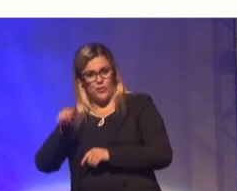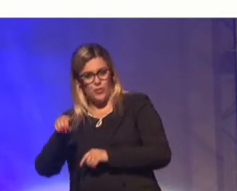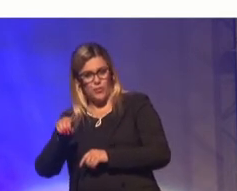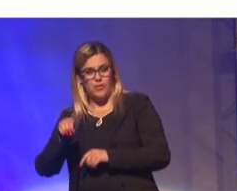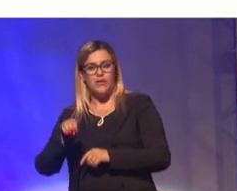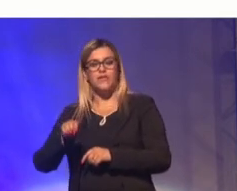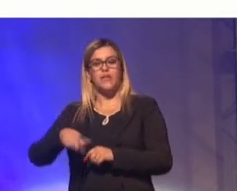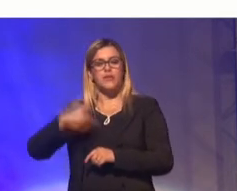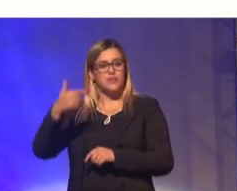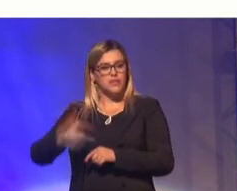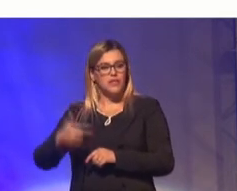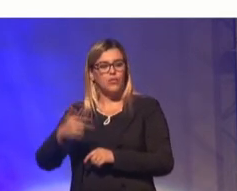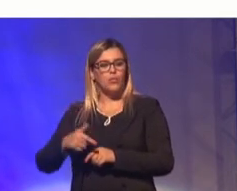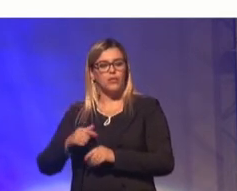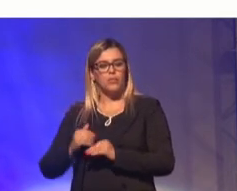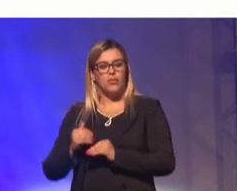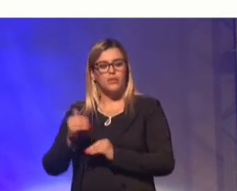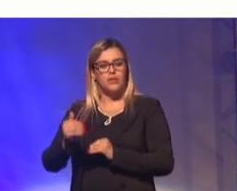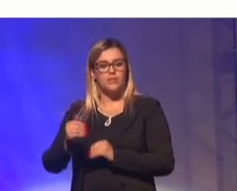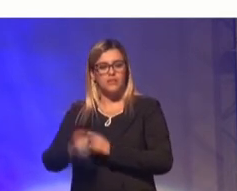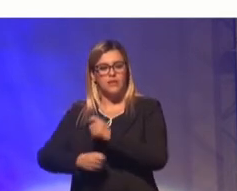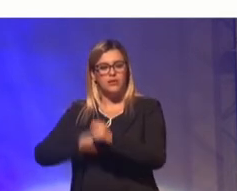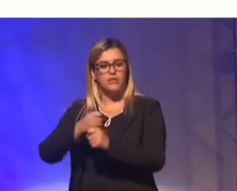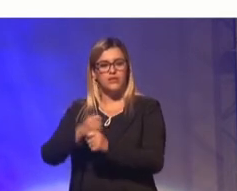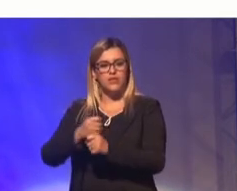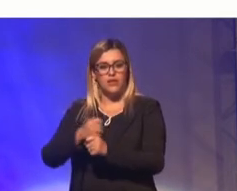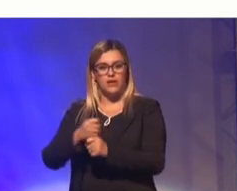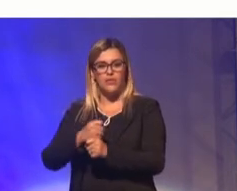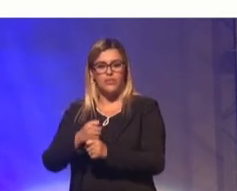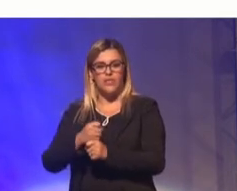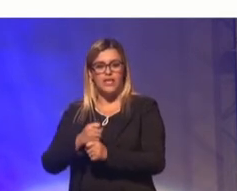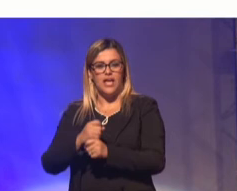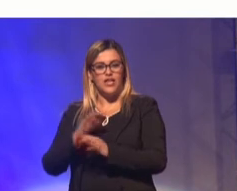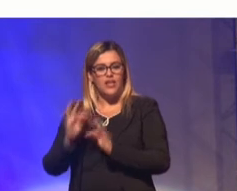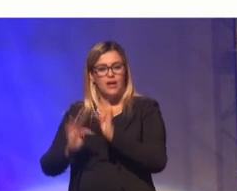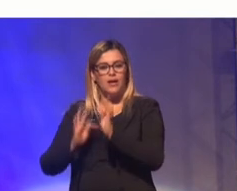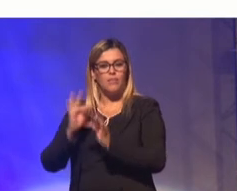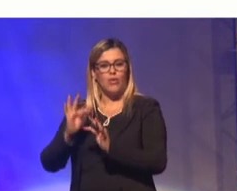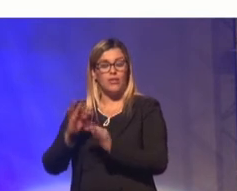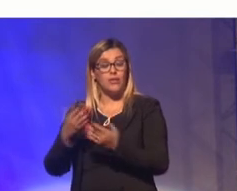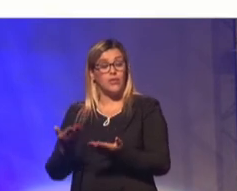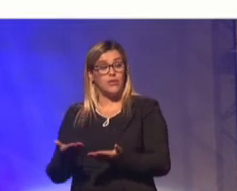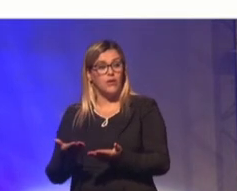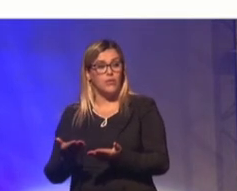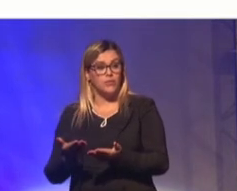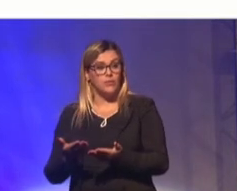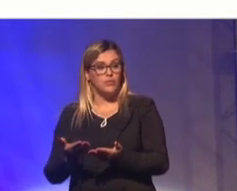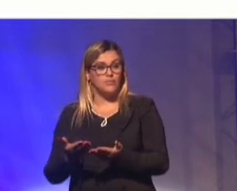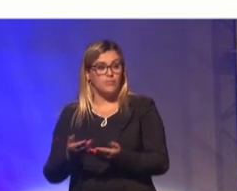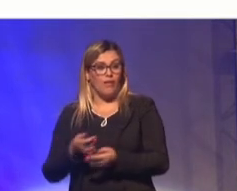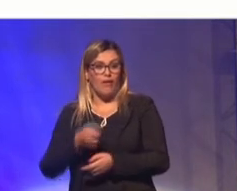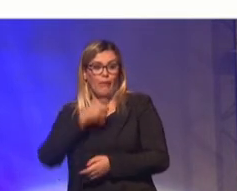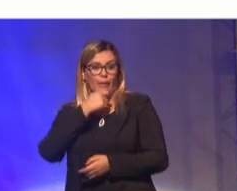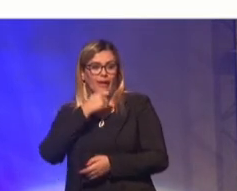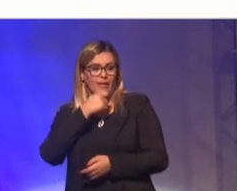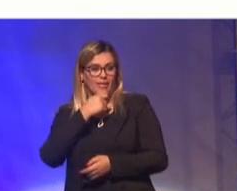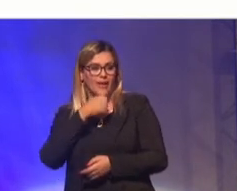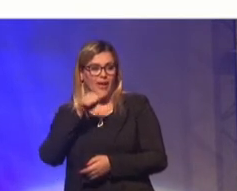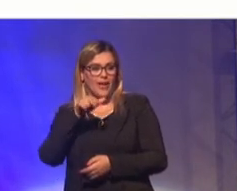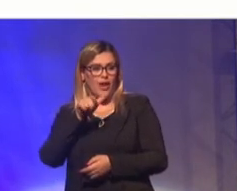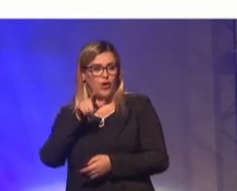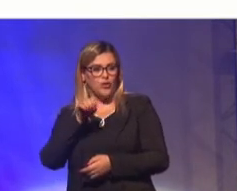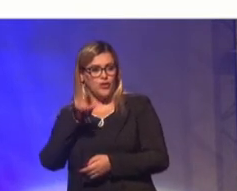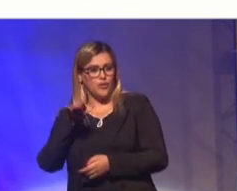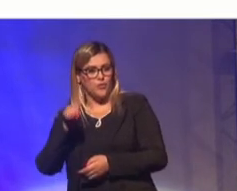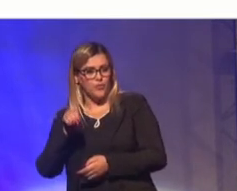a segunda geração dele, alguns anos depois, mais clean, né, todo moderninho aí, mas totalmente ainda analógico. E era o máximo, né,